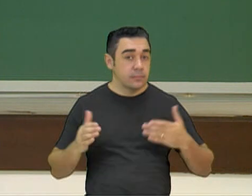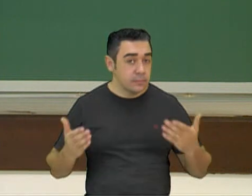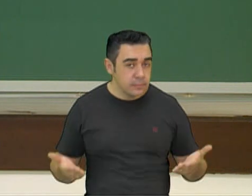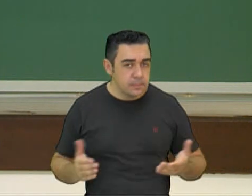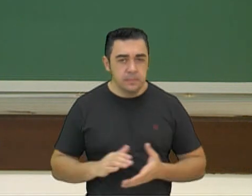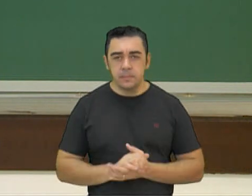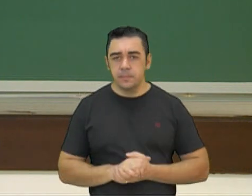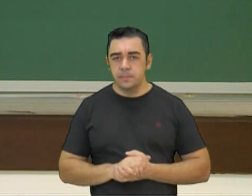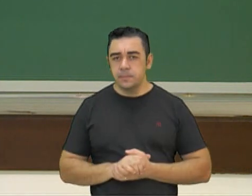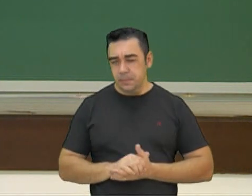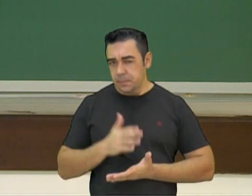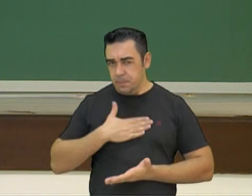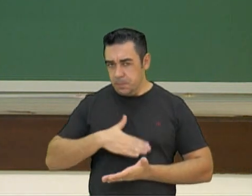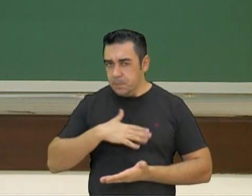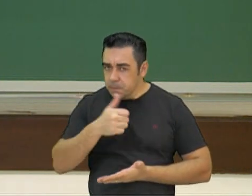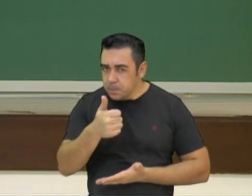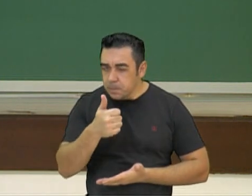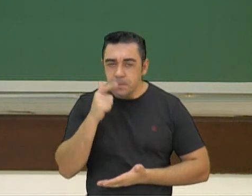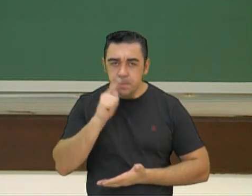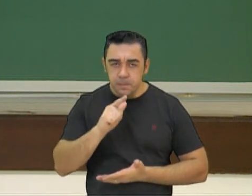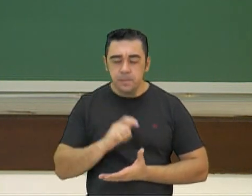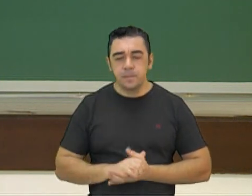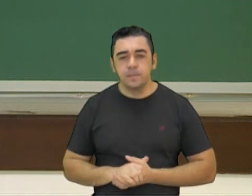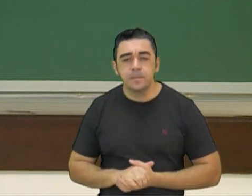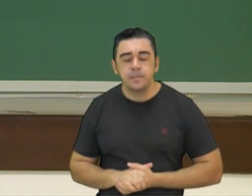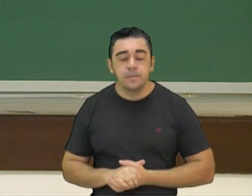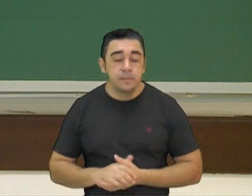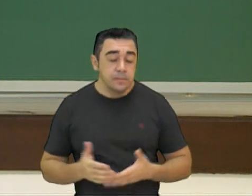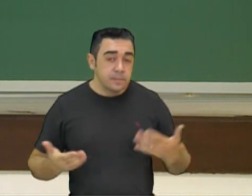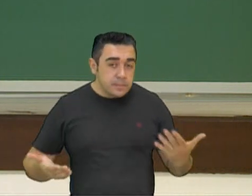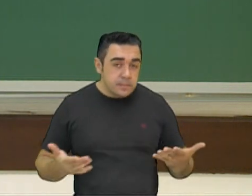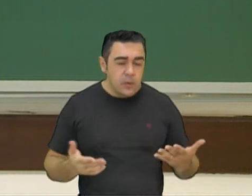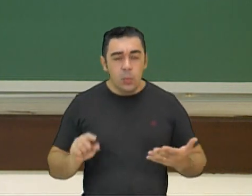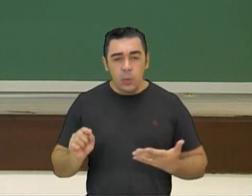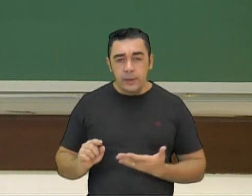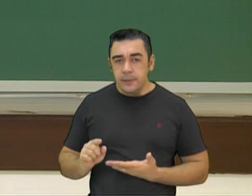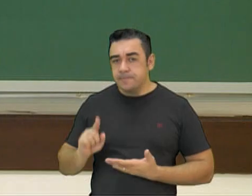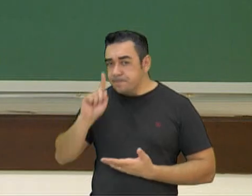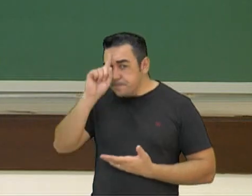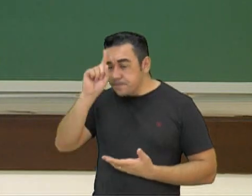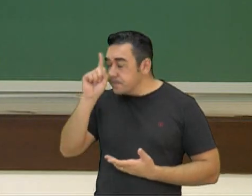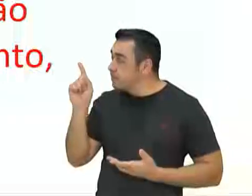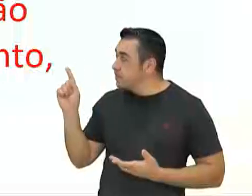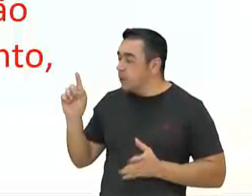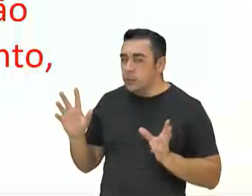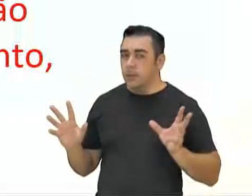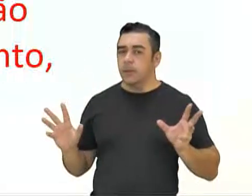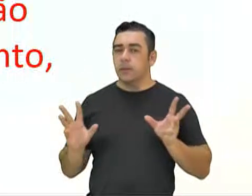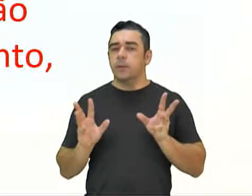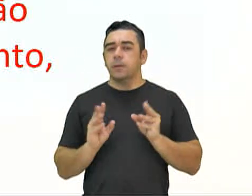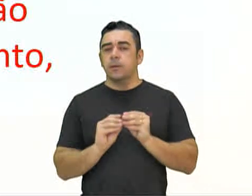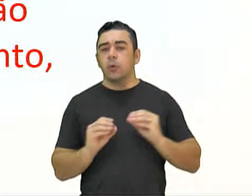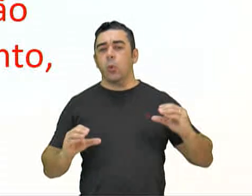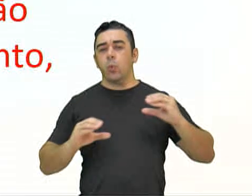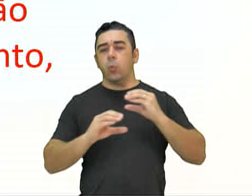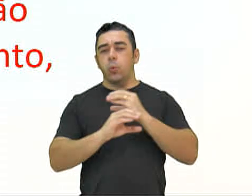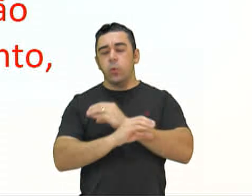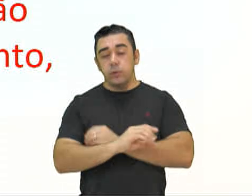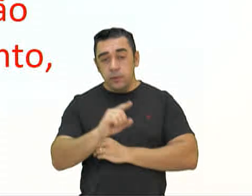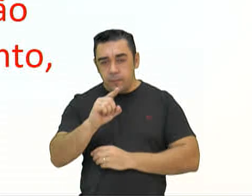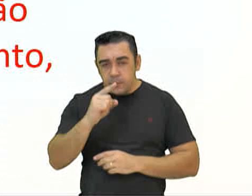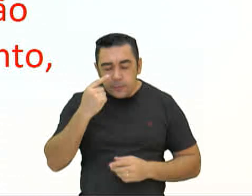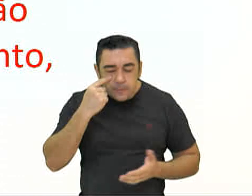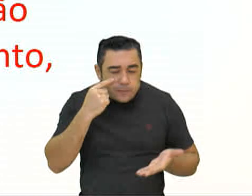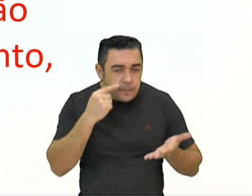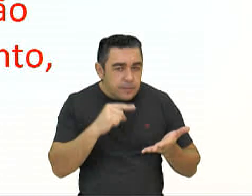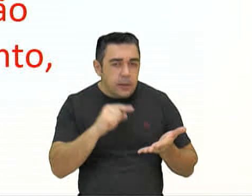Então, tranquilo? Vamos lá então. A ideia é que aqui, né, nessa conclusão, você retome aquilo que